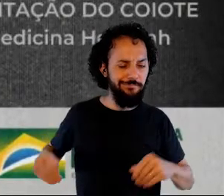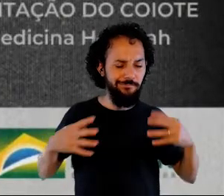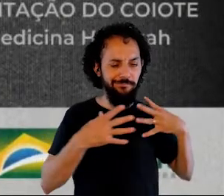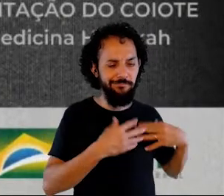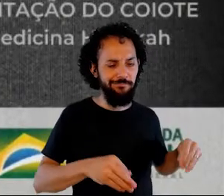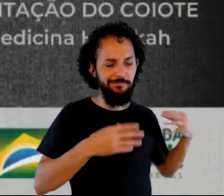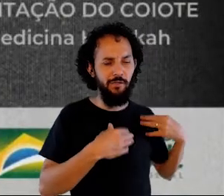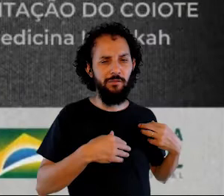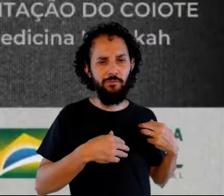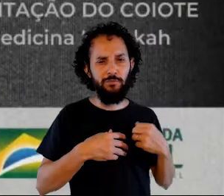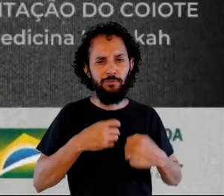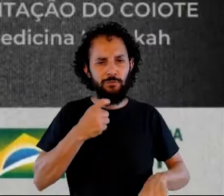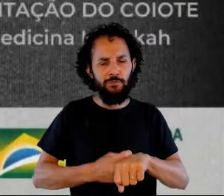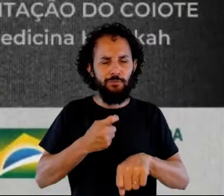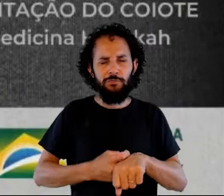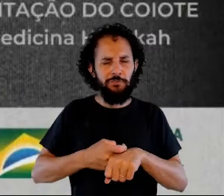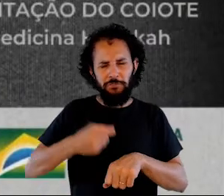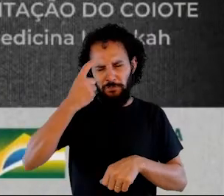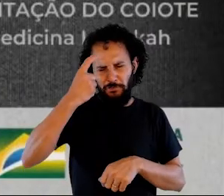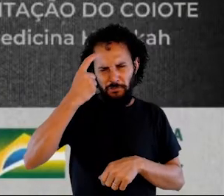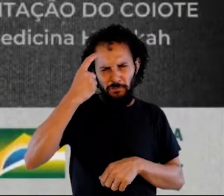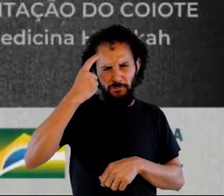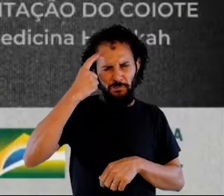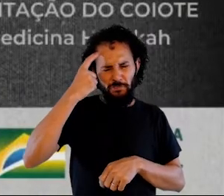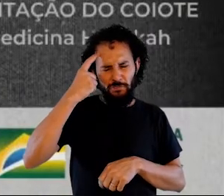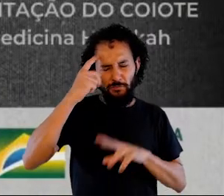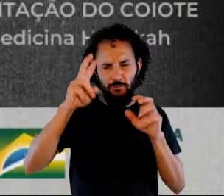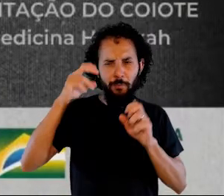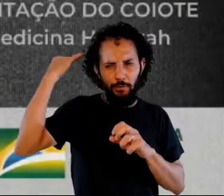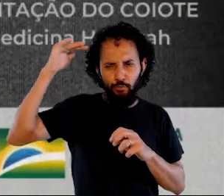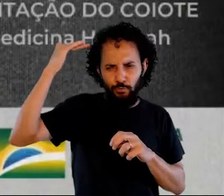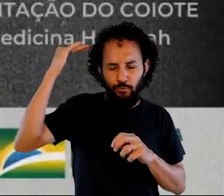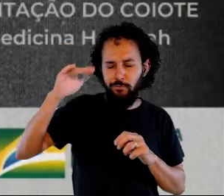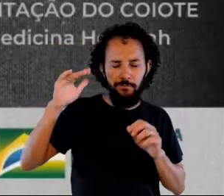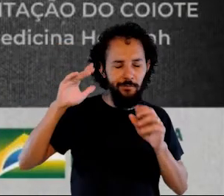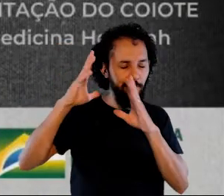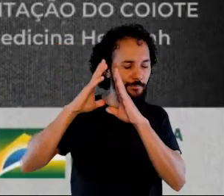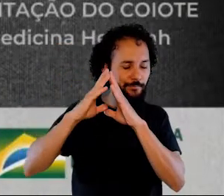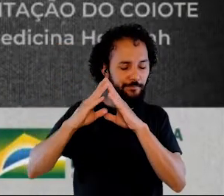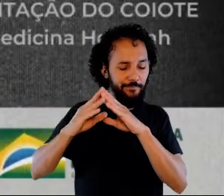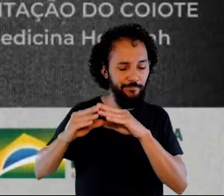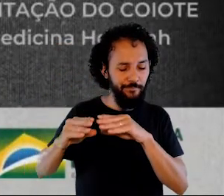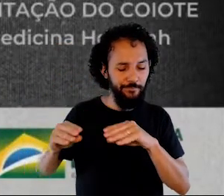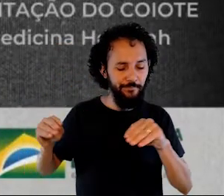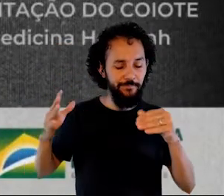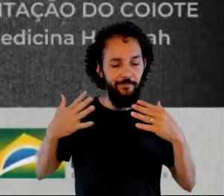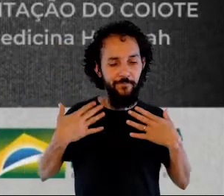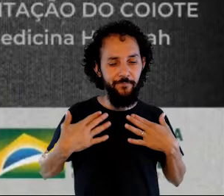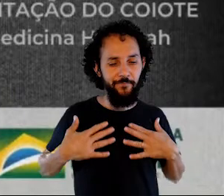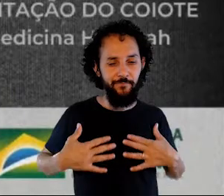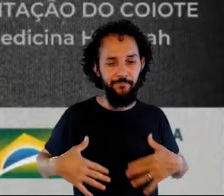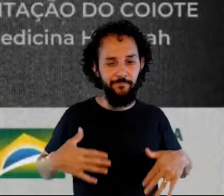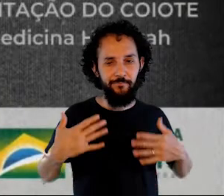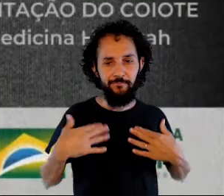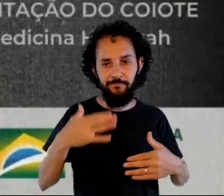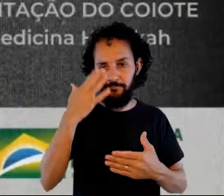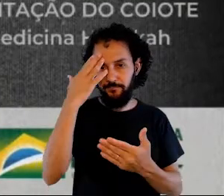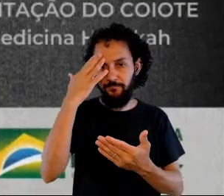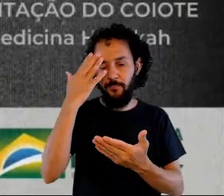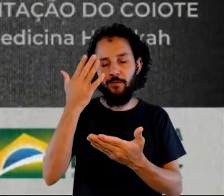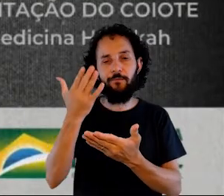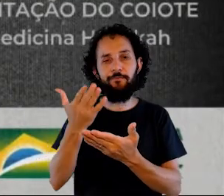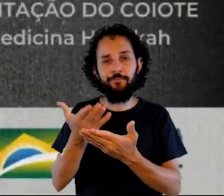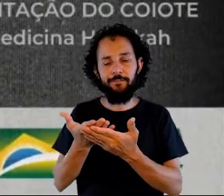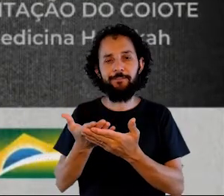adulto, onde a calma e confiança em si próprio conduz